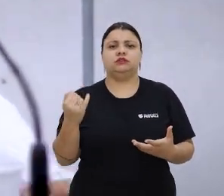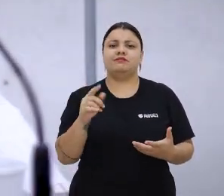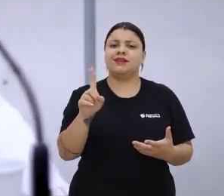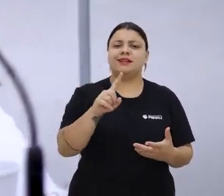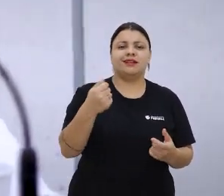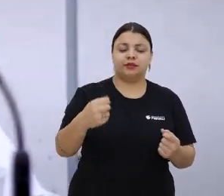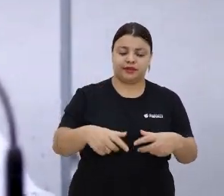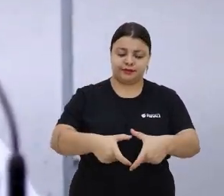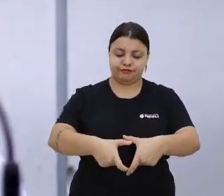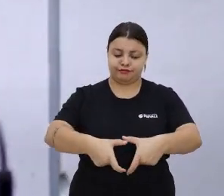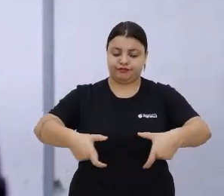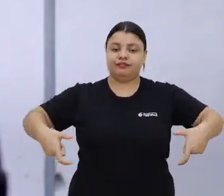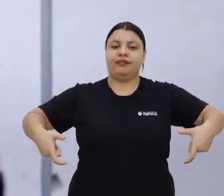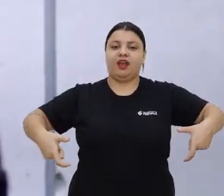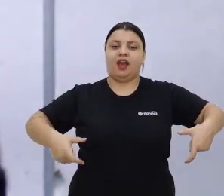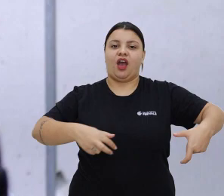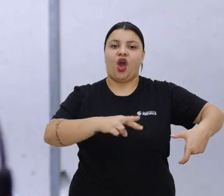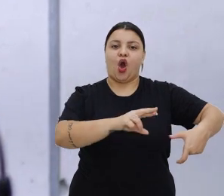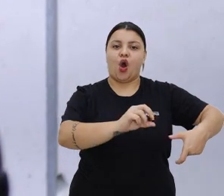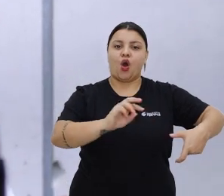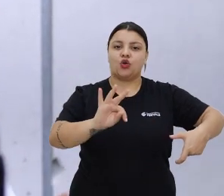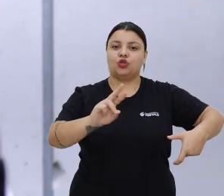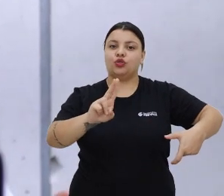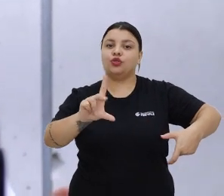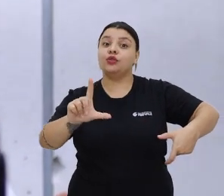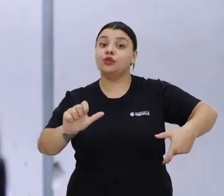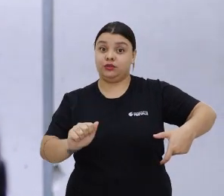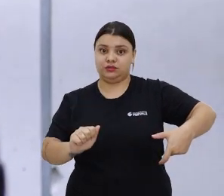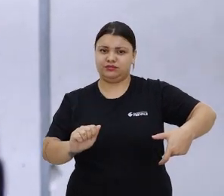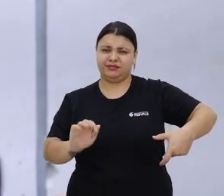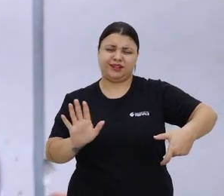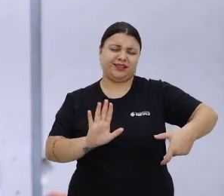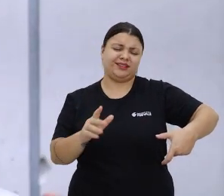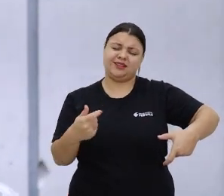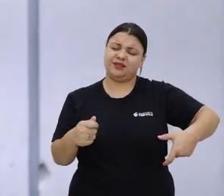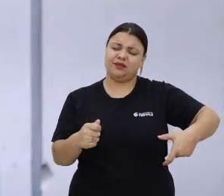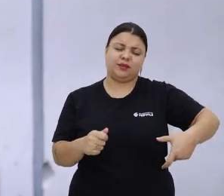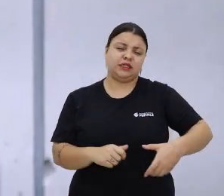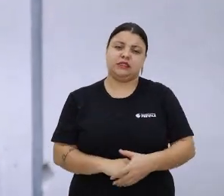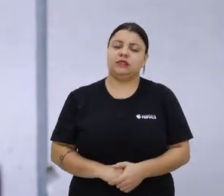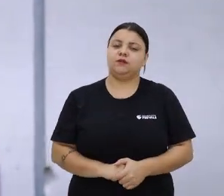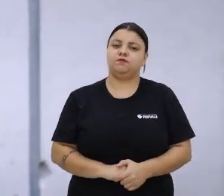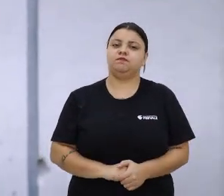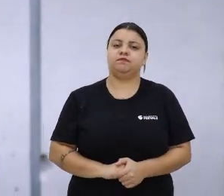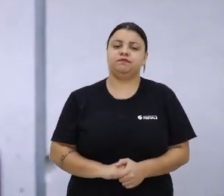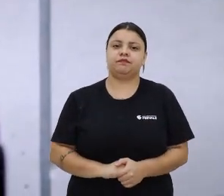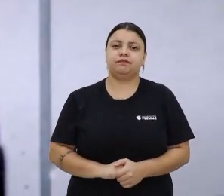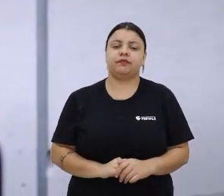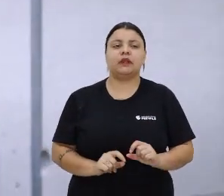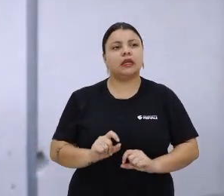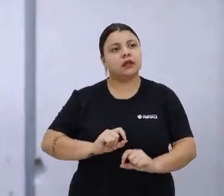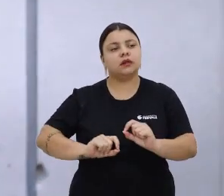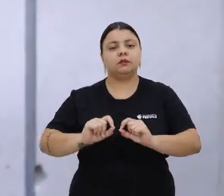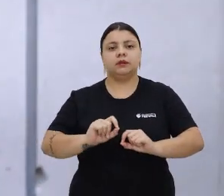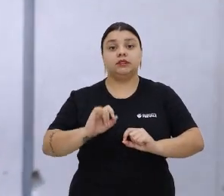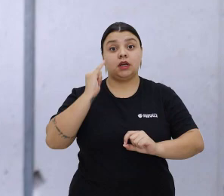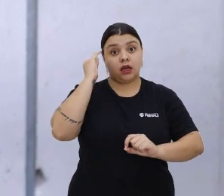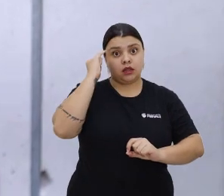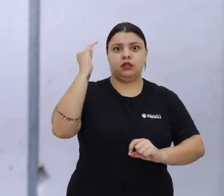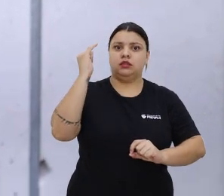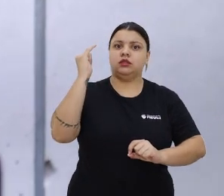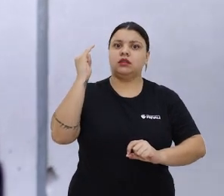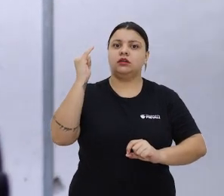um rótulo. Sim, o né? rótulo às vezes eu acho que não é necessário. contribui. Mas a ideia é